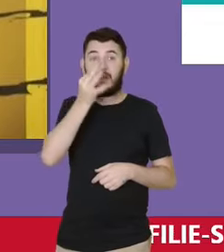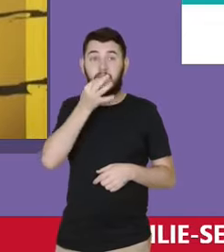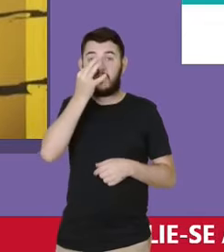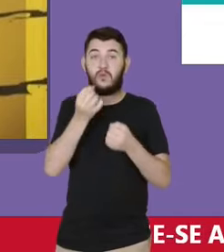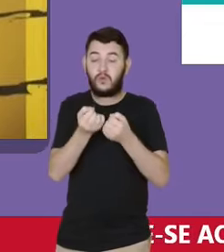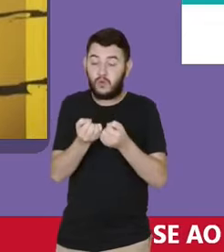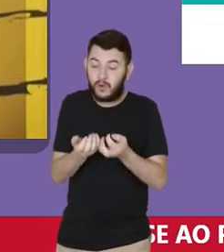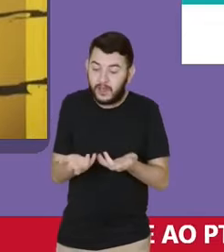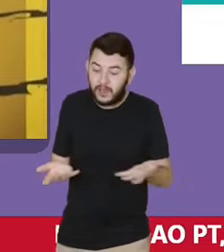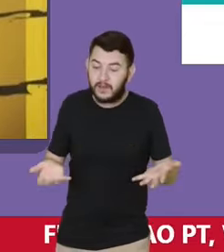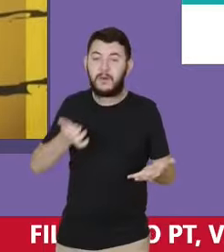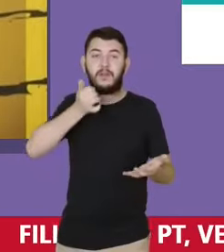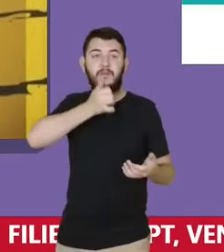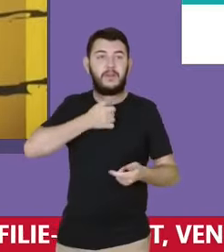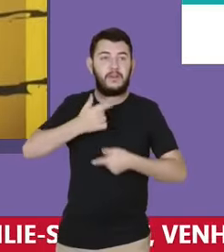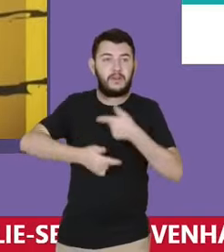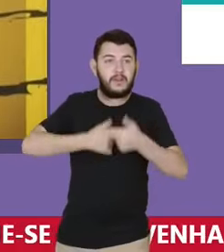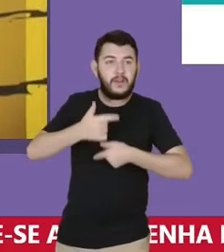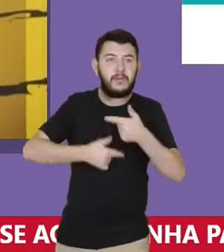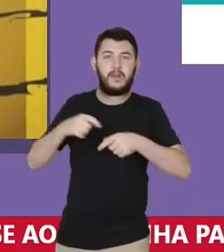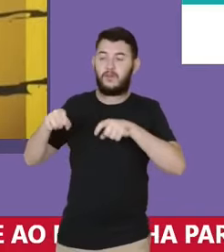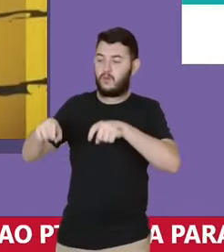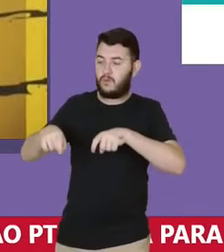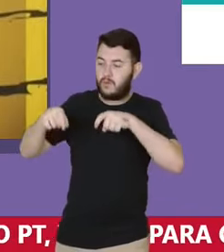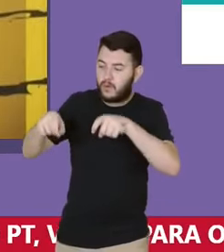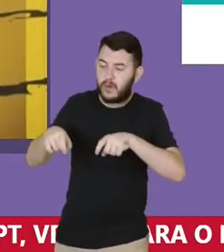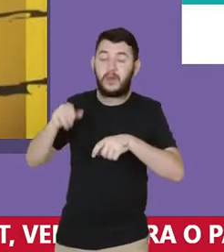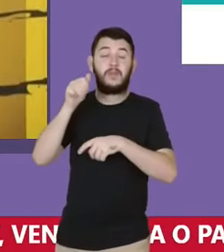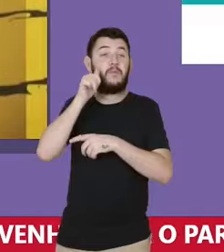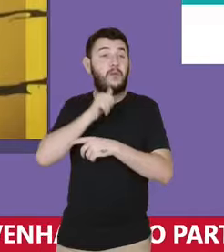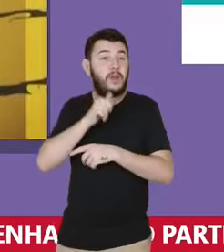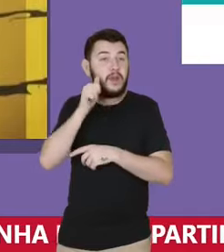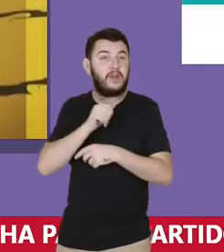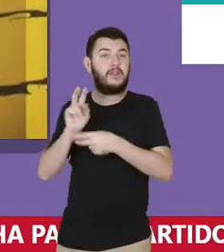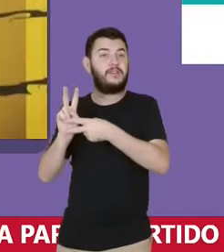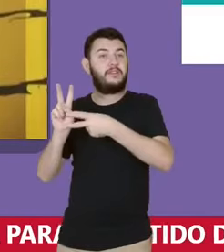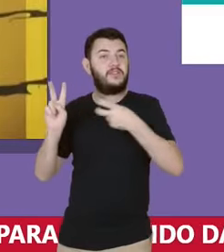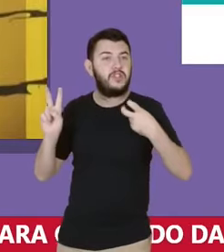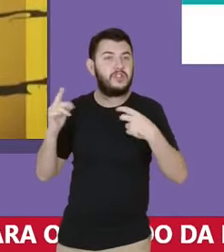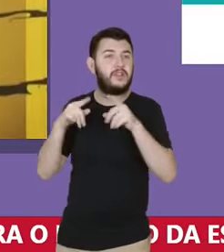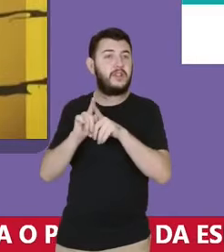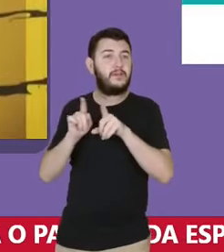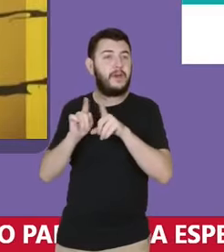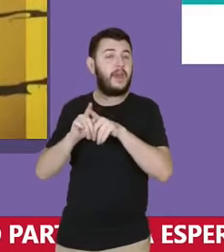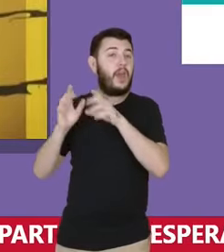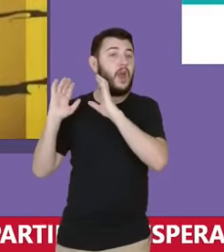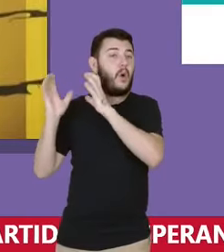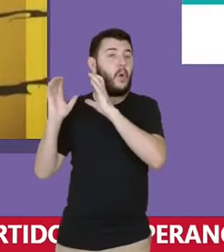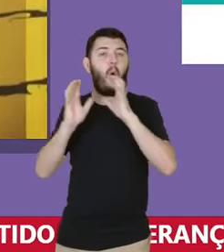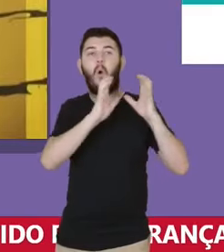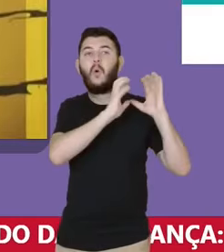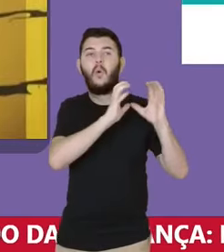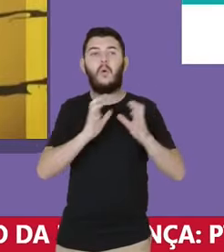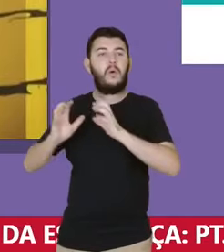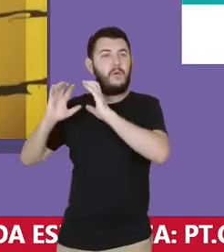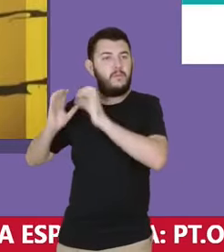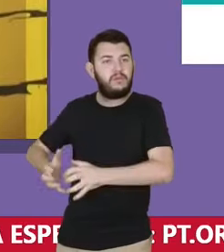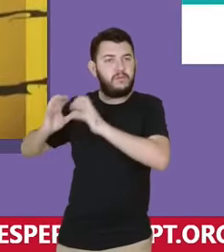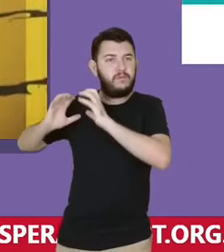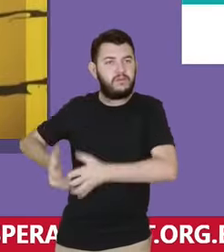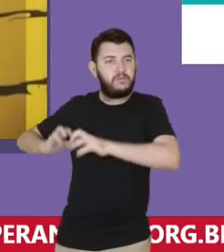trabalhadoras rurais, como as indígenas, como as quebradeiras de coco, estão enfrentando hoje esse